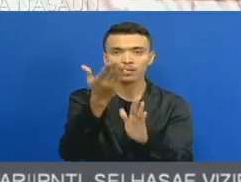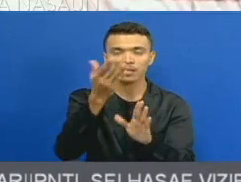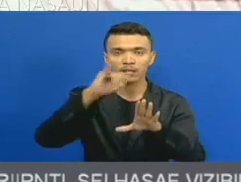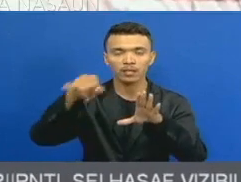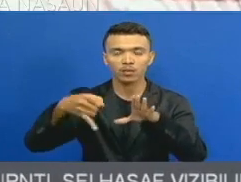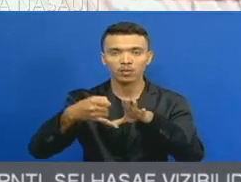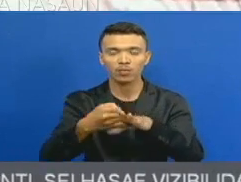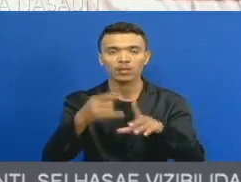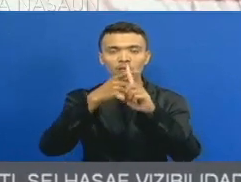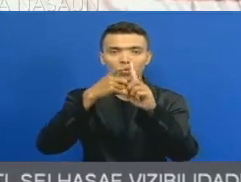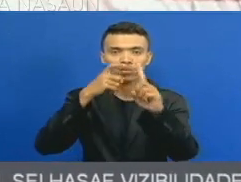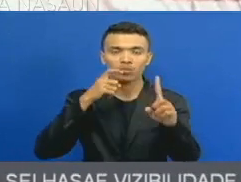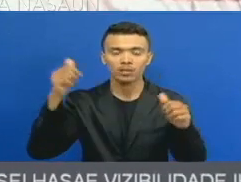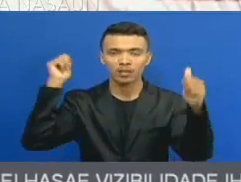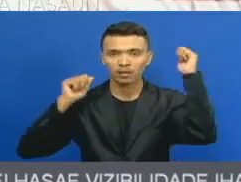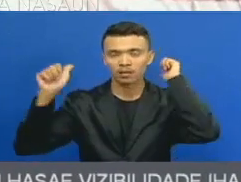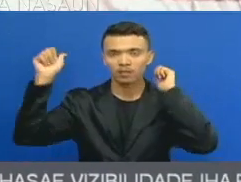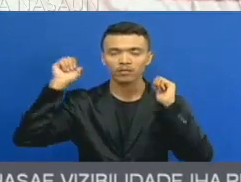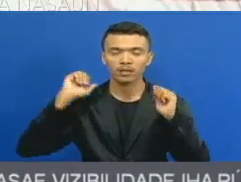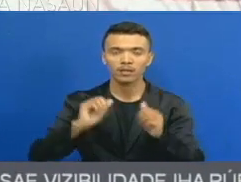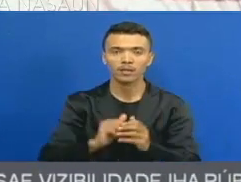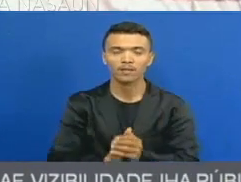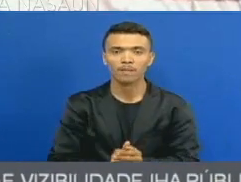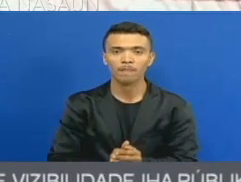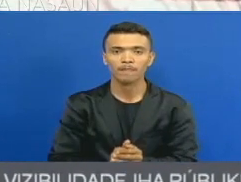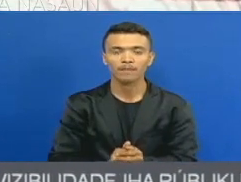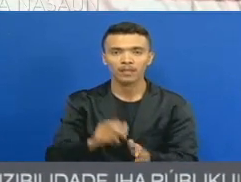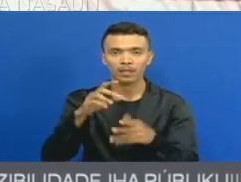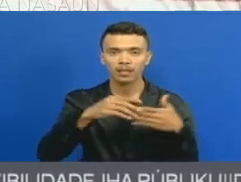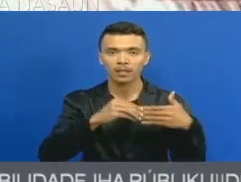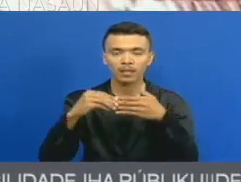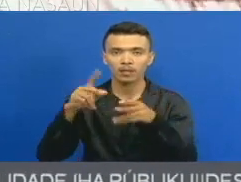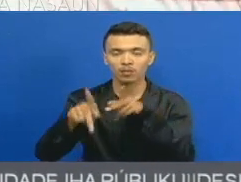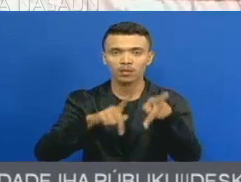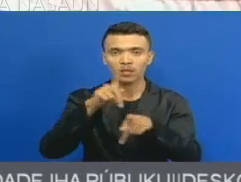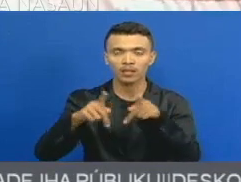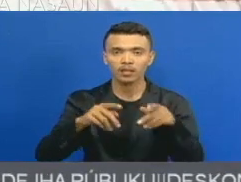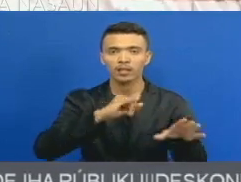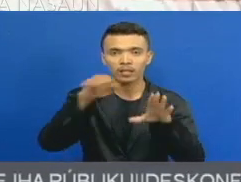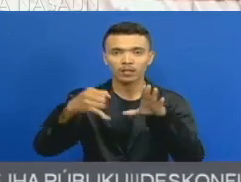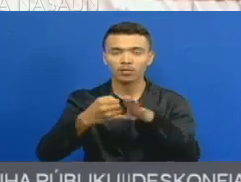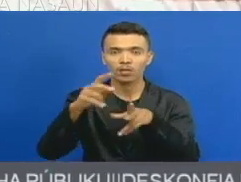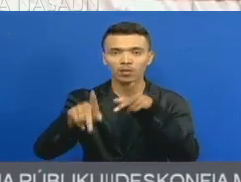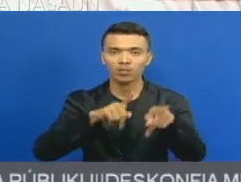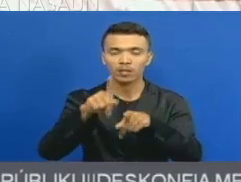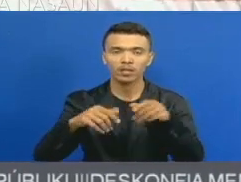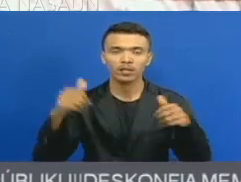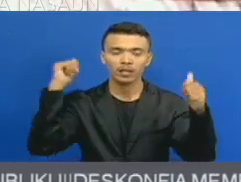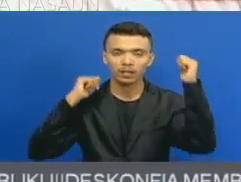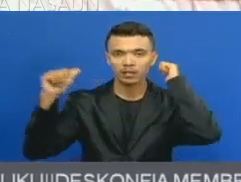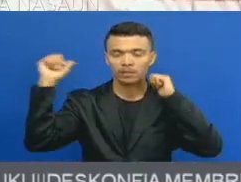envolvimento liu-se atividade sira comunitária nian envolve comunidade sira e